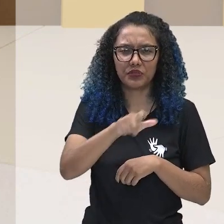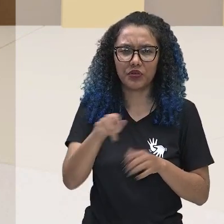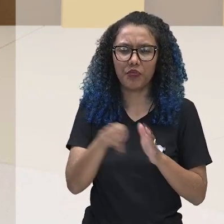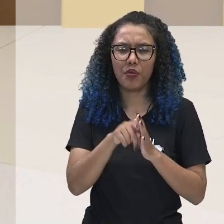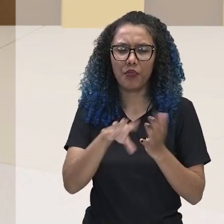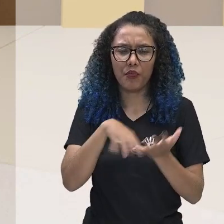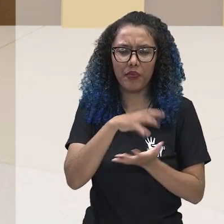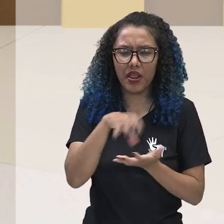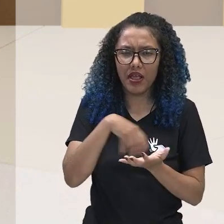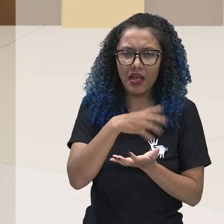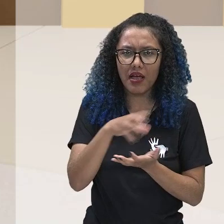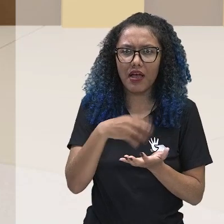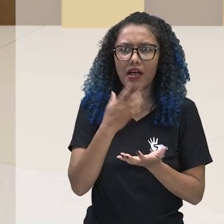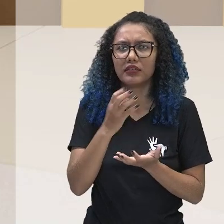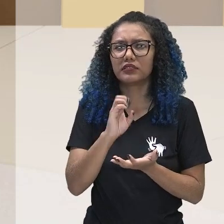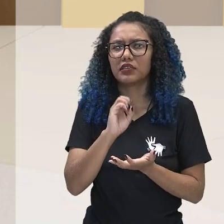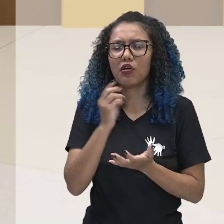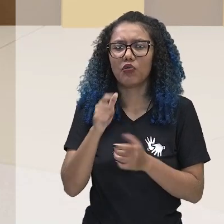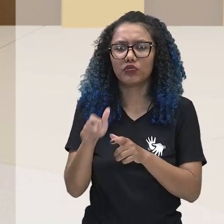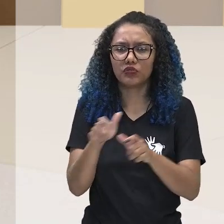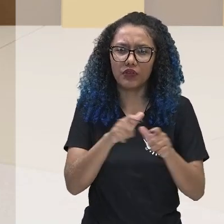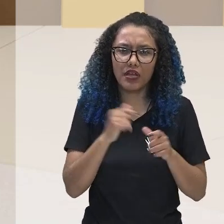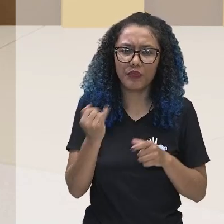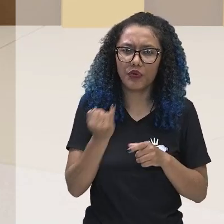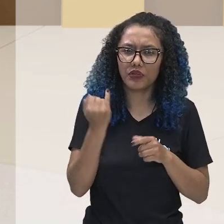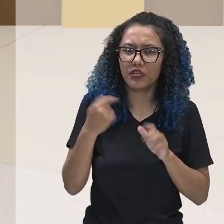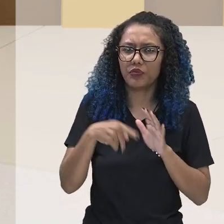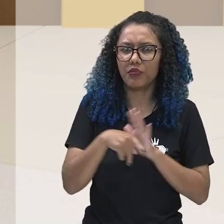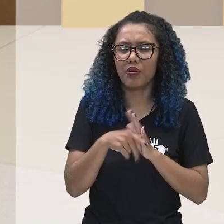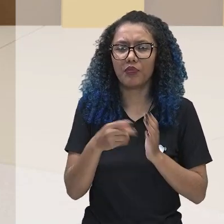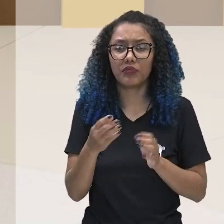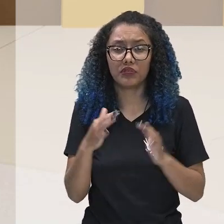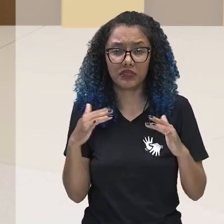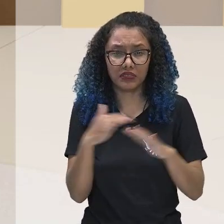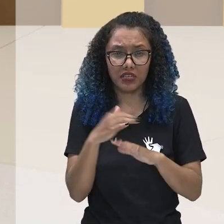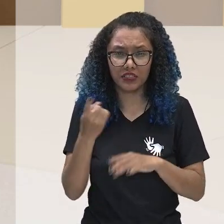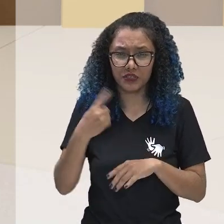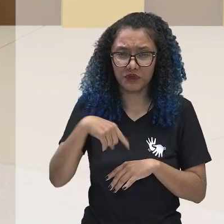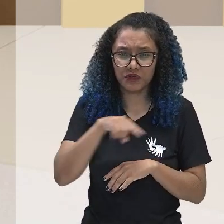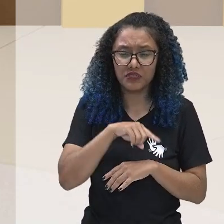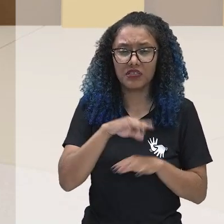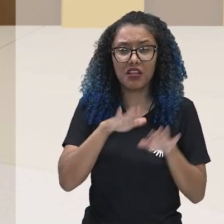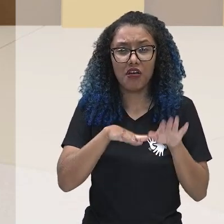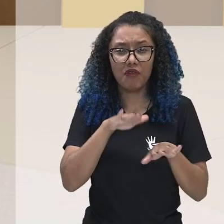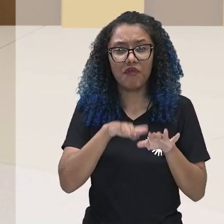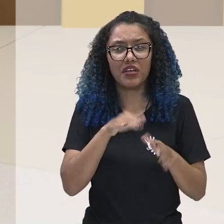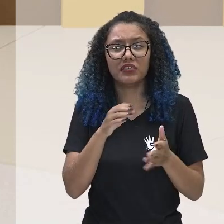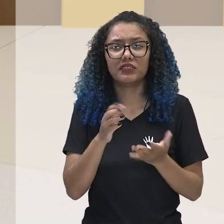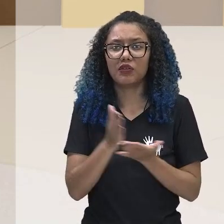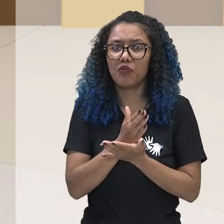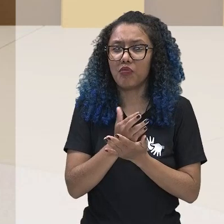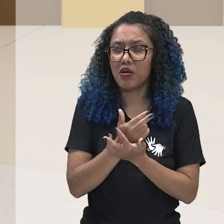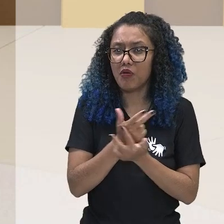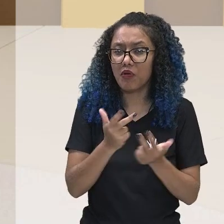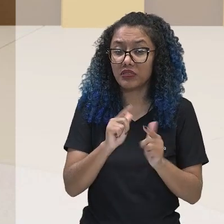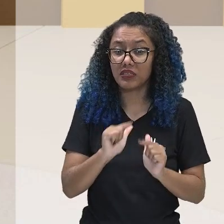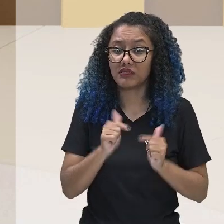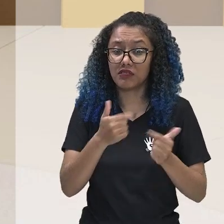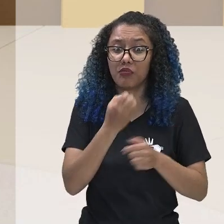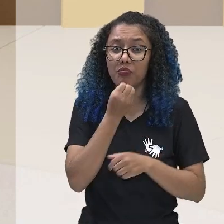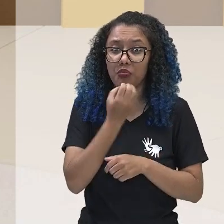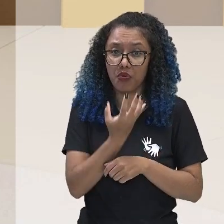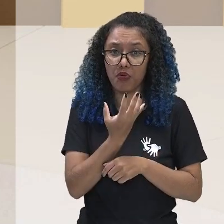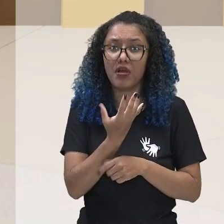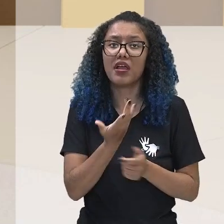pontos importantes da sua cidade? Eles devem ter feito algo muito grandioso, algo muito bom, né? E aí eles